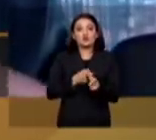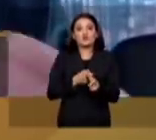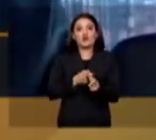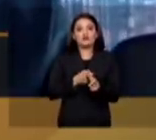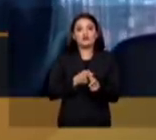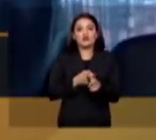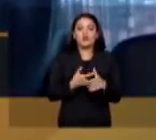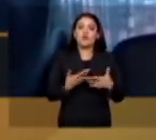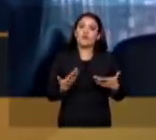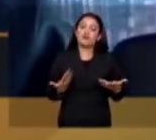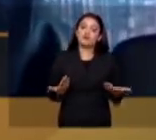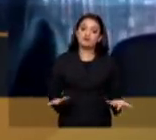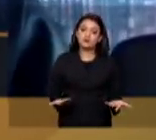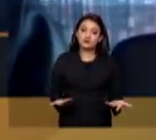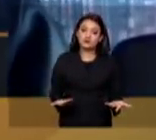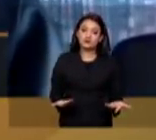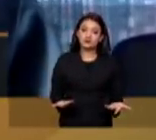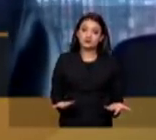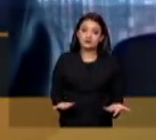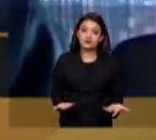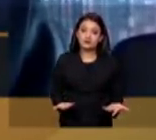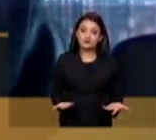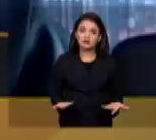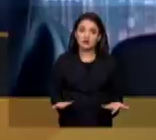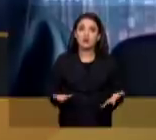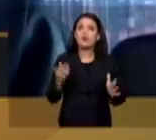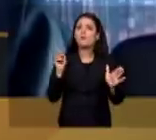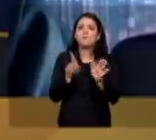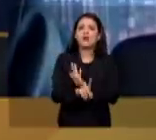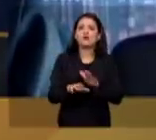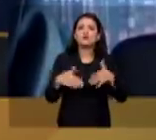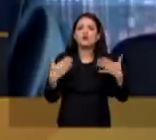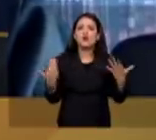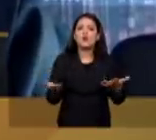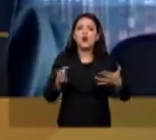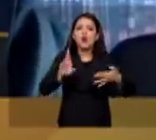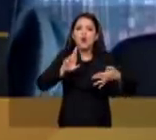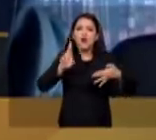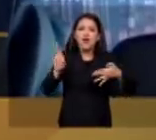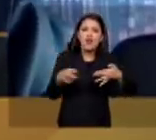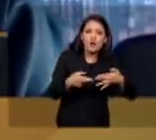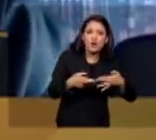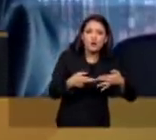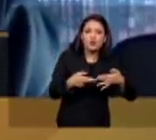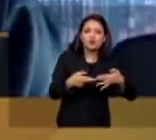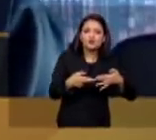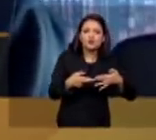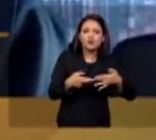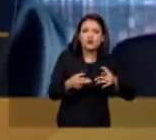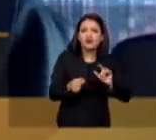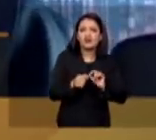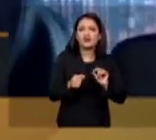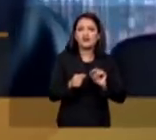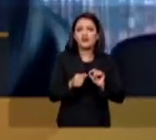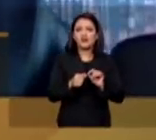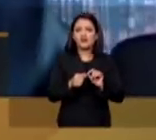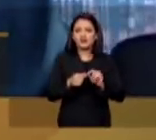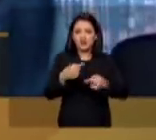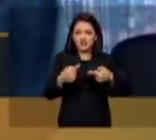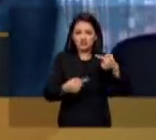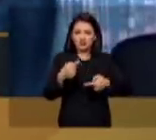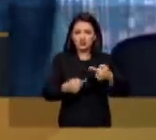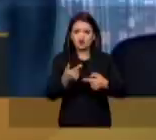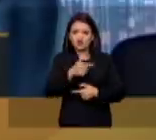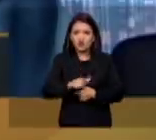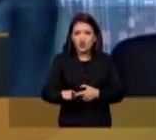indago a Vossa Excelência qual é o recurso que devolveu ao plenário esta matéria, pois o